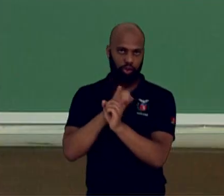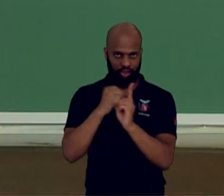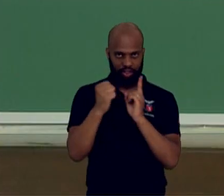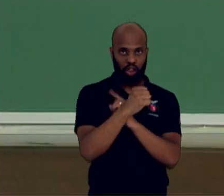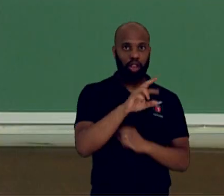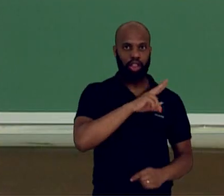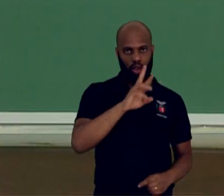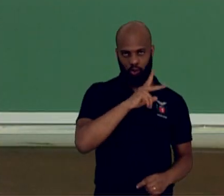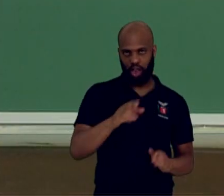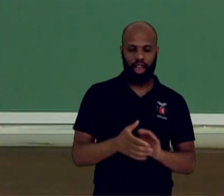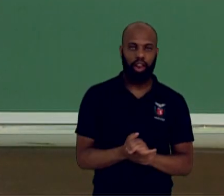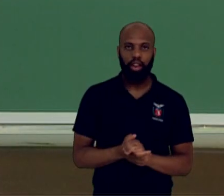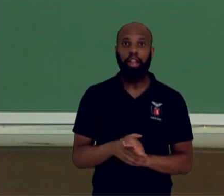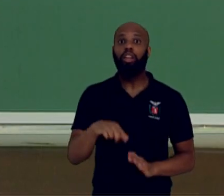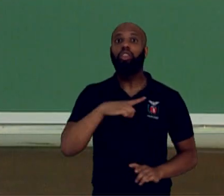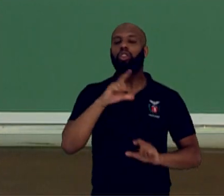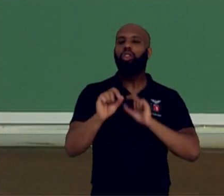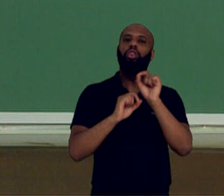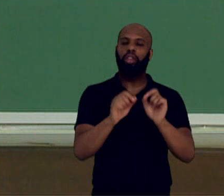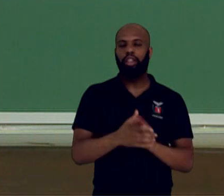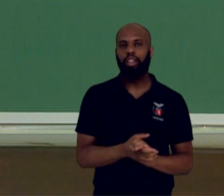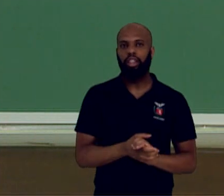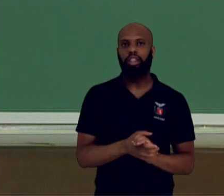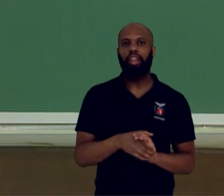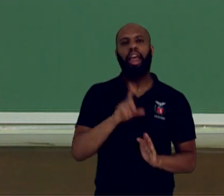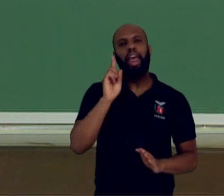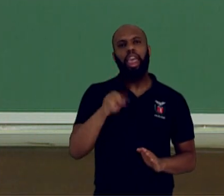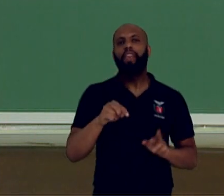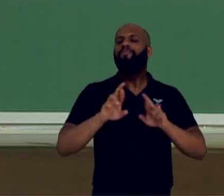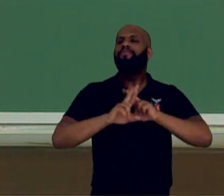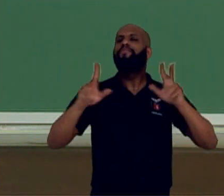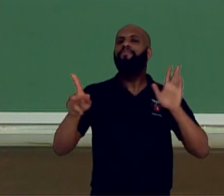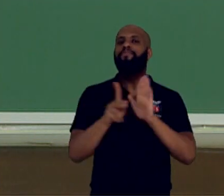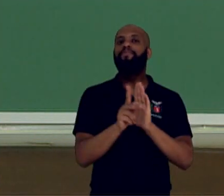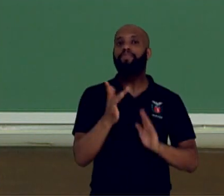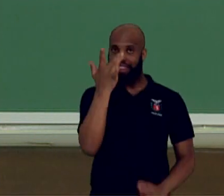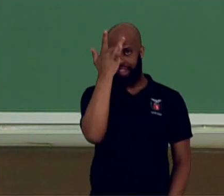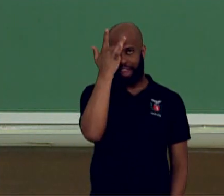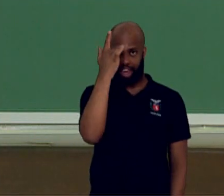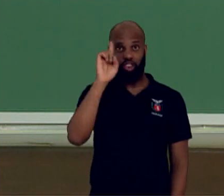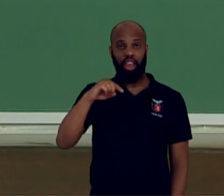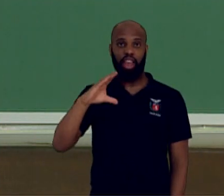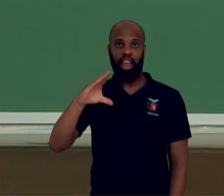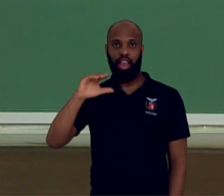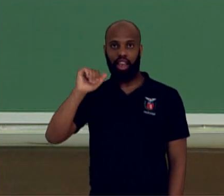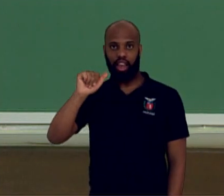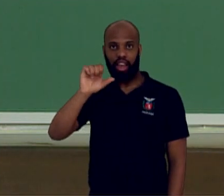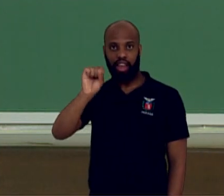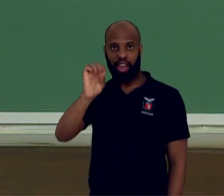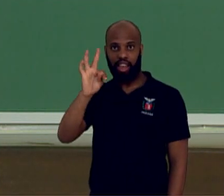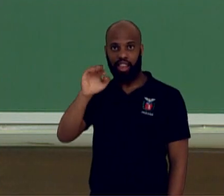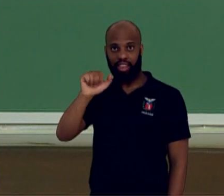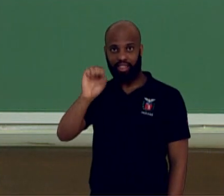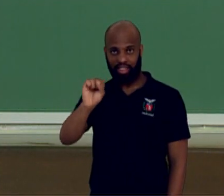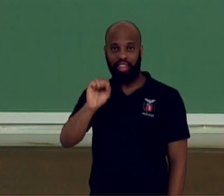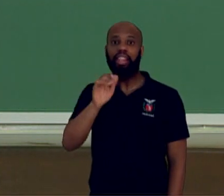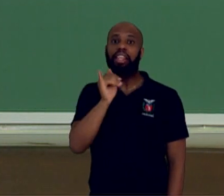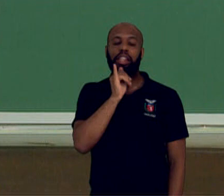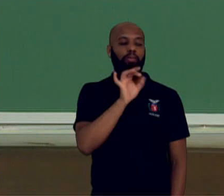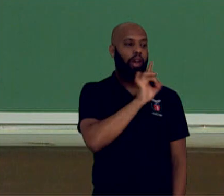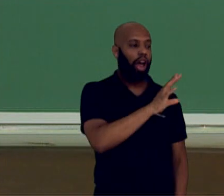nem estamento. Eles têm uma coisa peculiar da Índia, chamada de castas. Como se fosse assim,